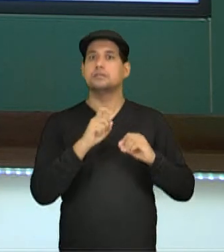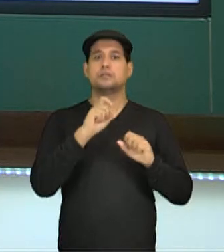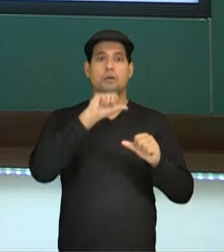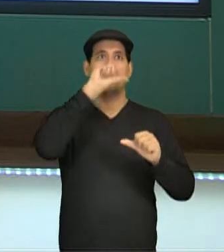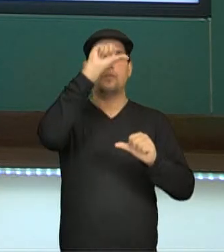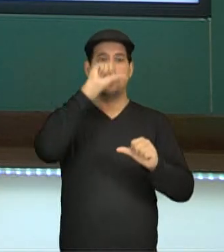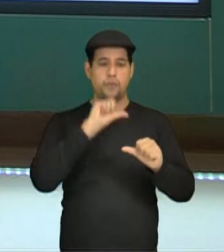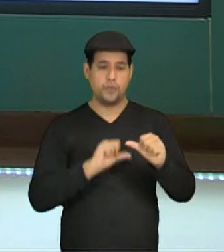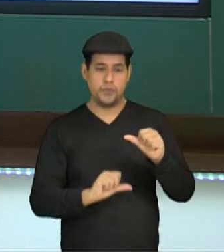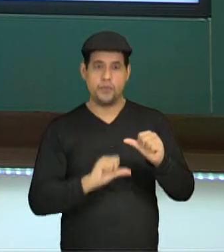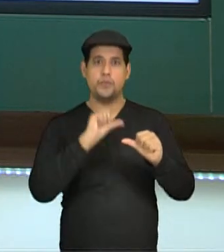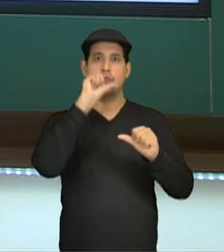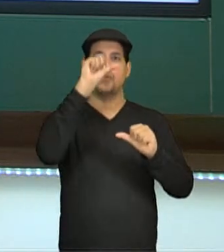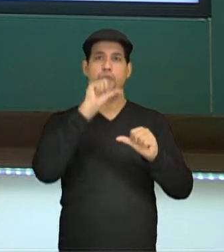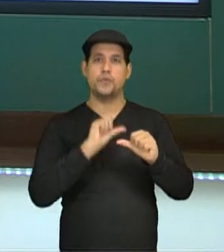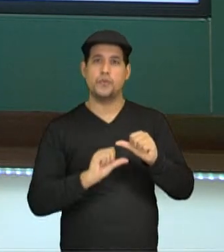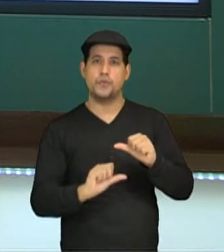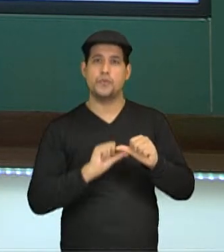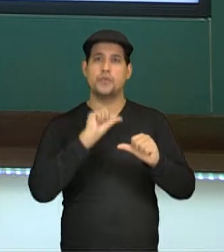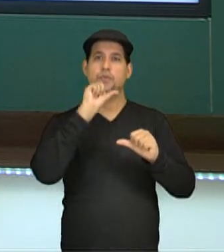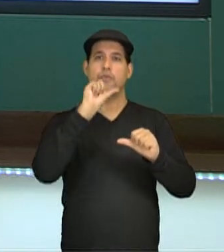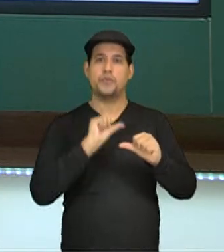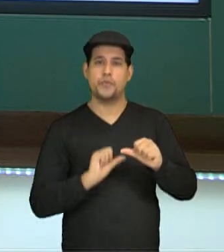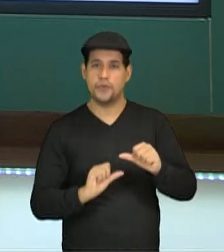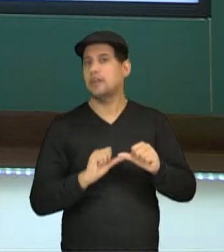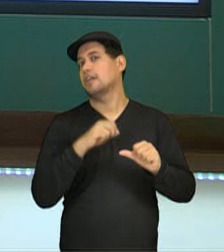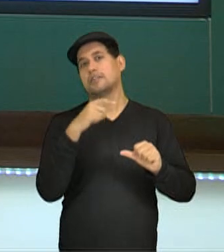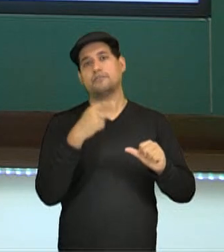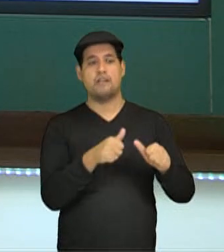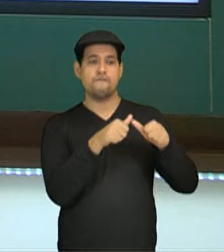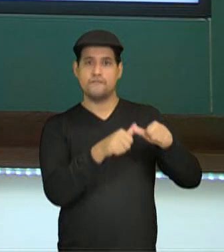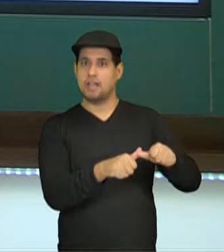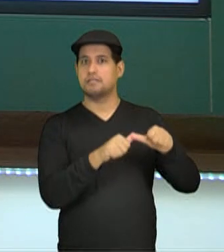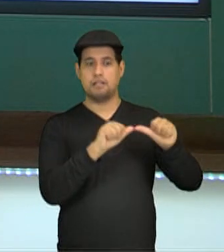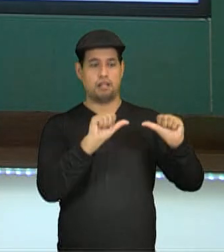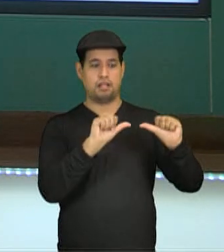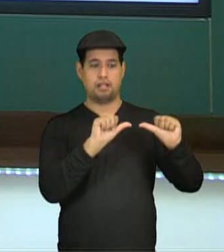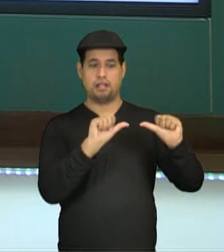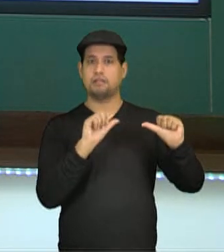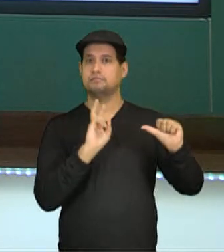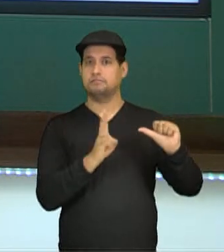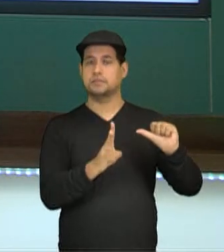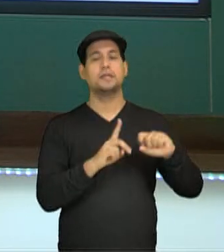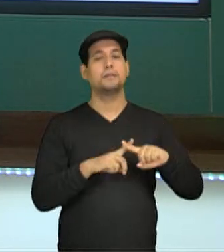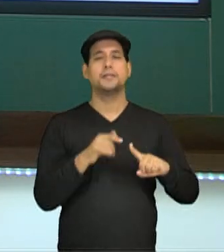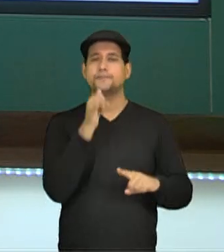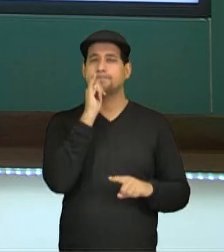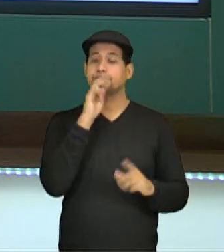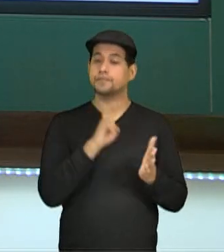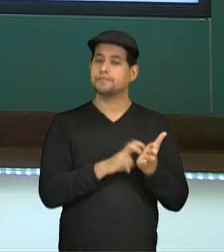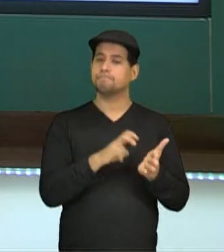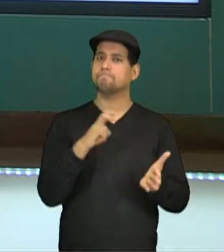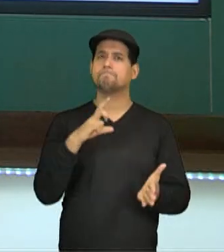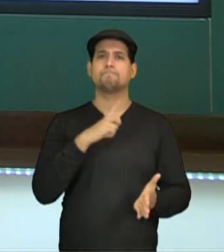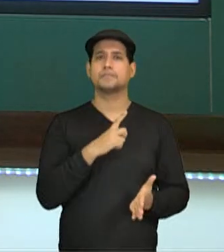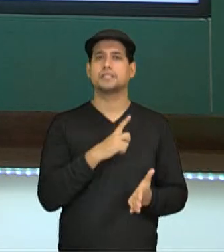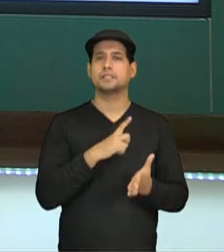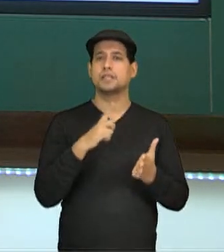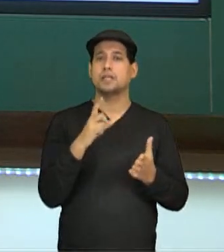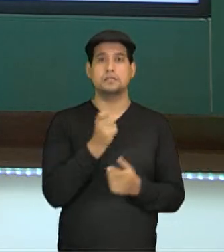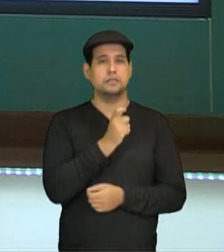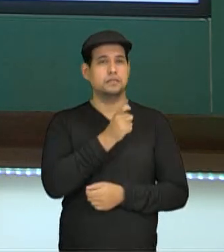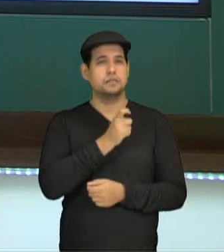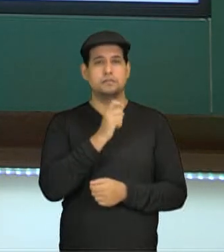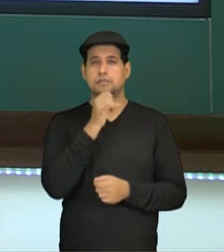fica variando o tempo todo. A gente não tem uma temperatura fixa. Então, normalmente pela manhã temos as temperaturas mais baixas,